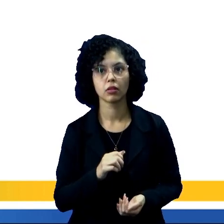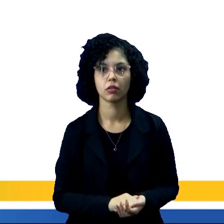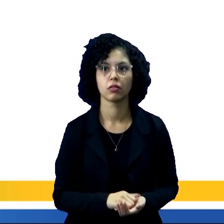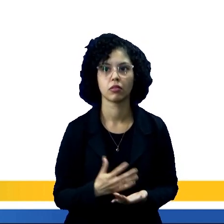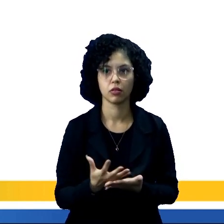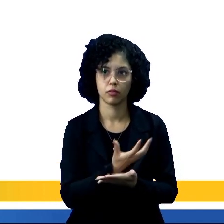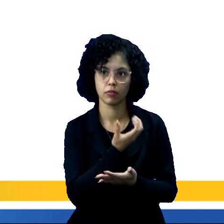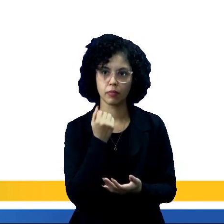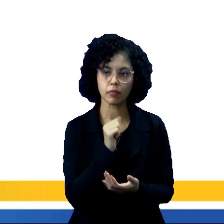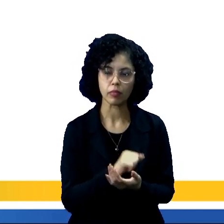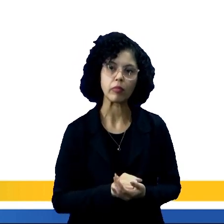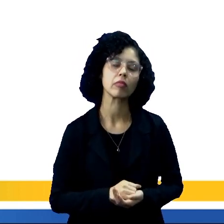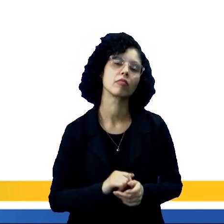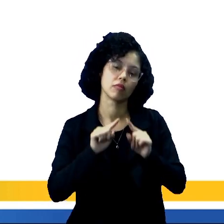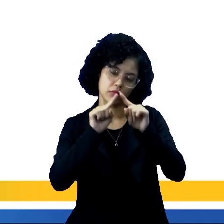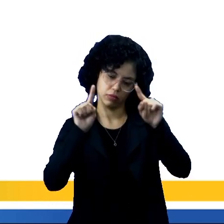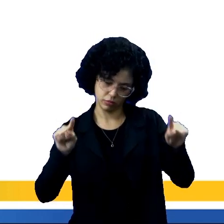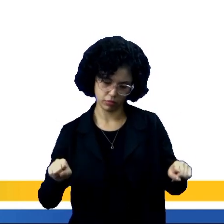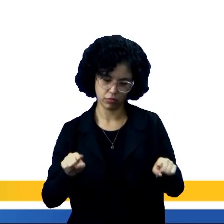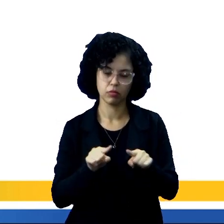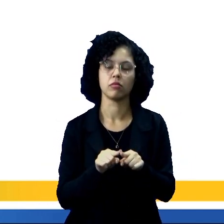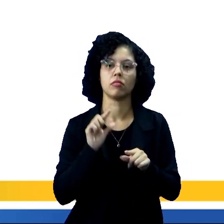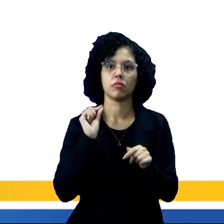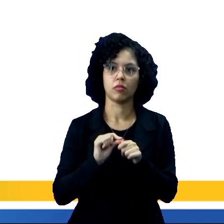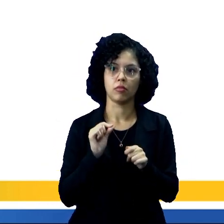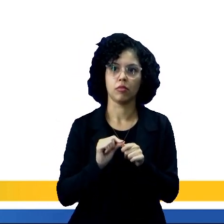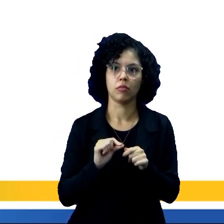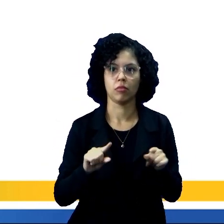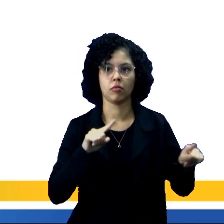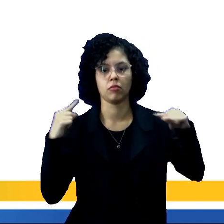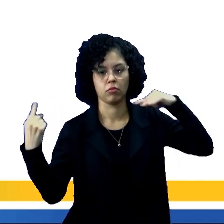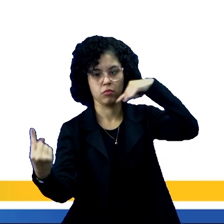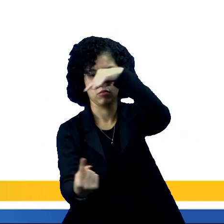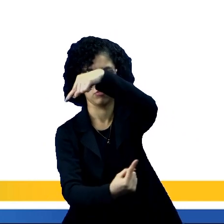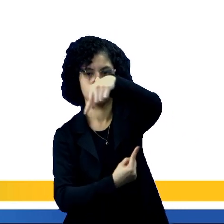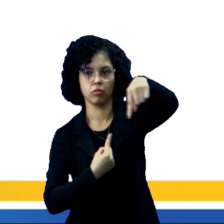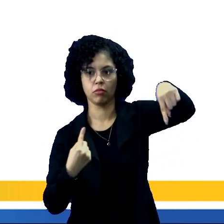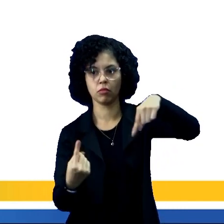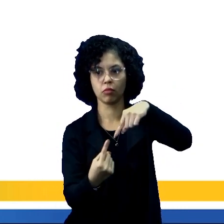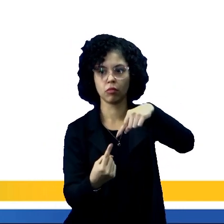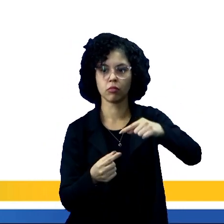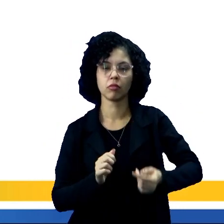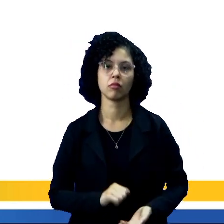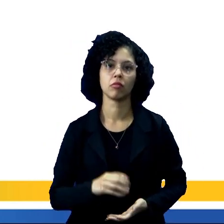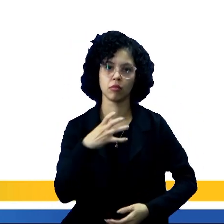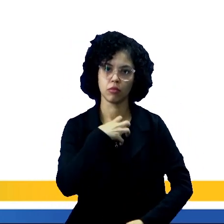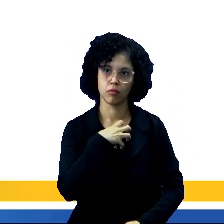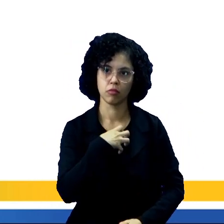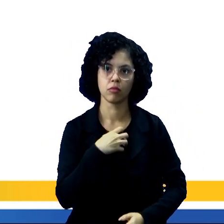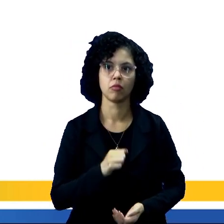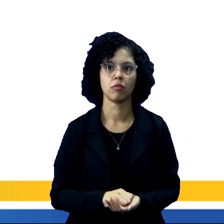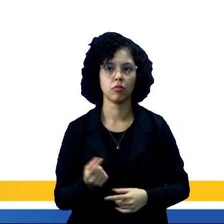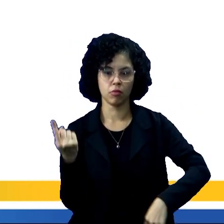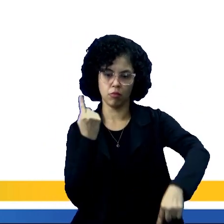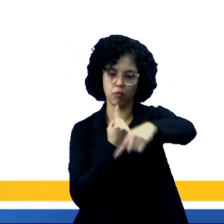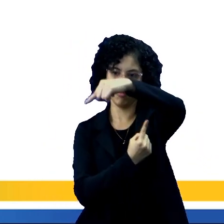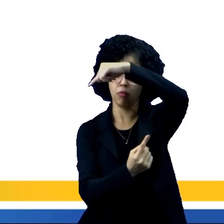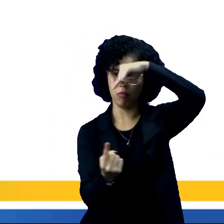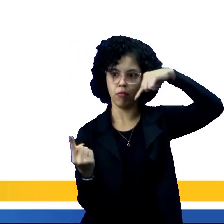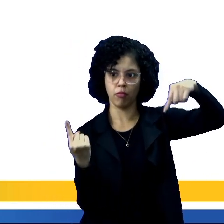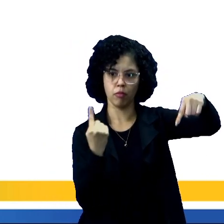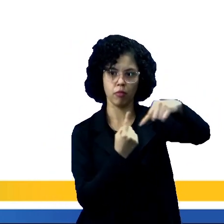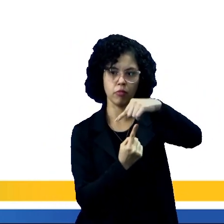eu pego esse retângulo e faço um giro. Tanto faz no sentido horário como no